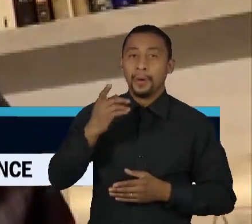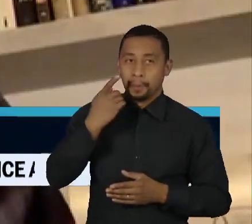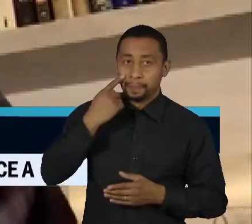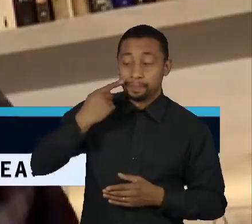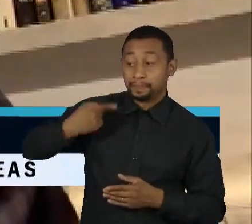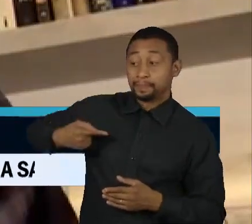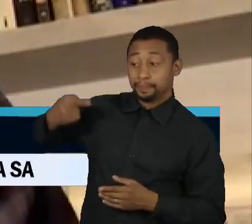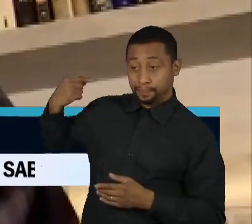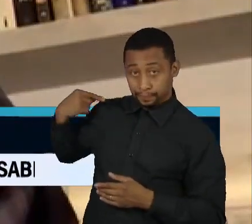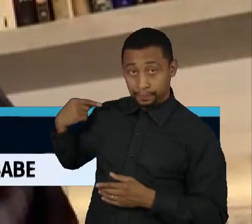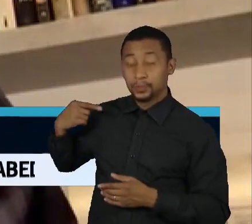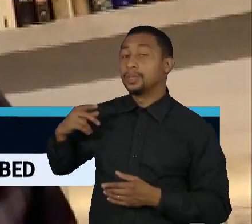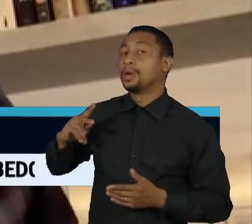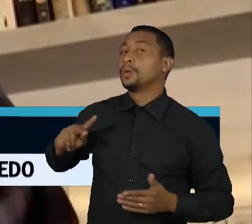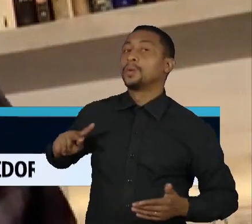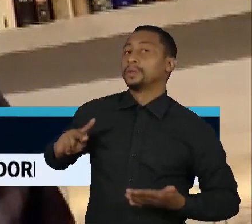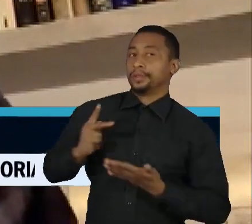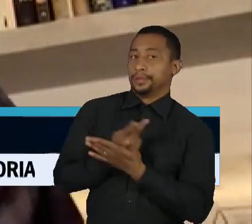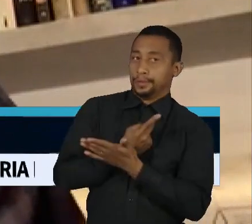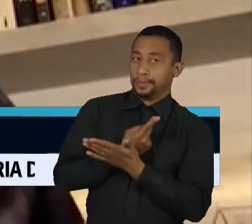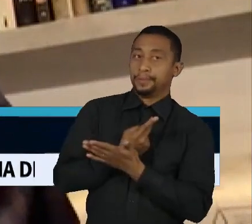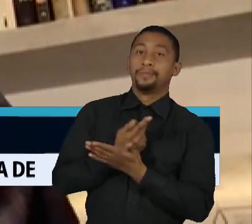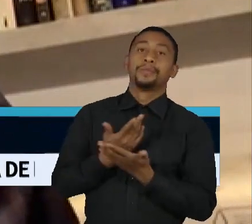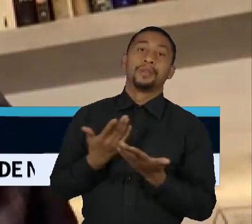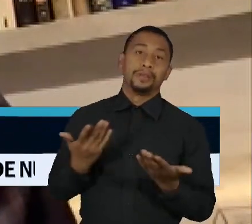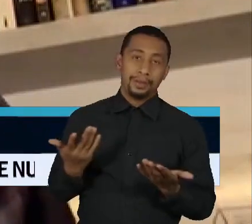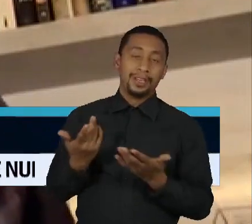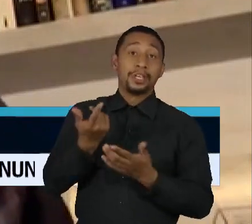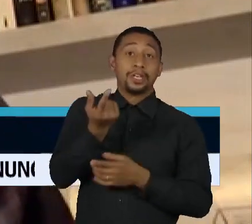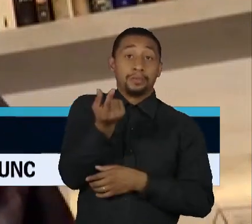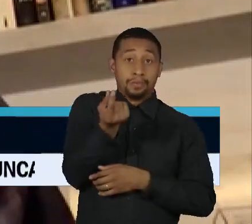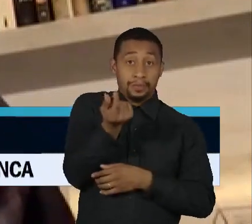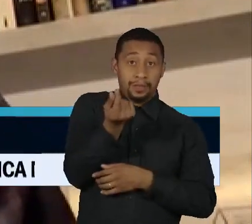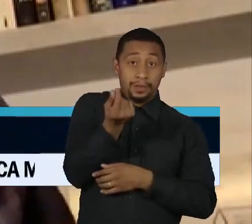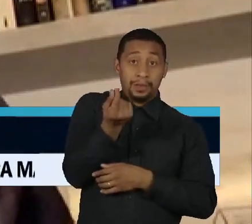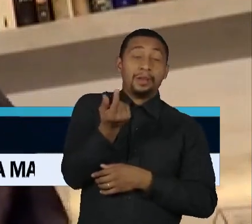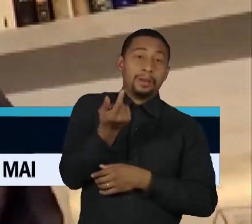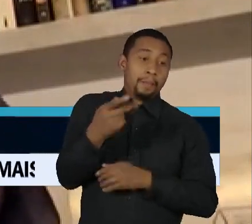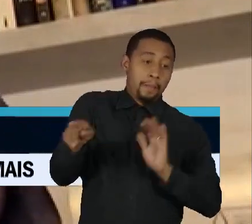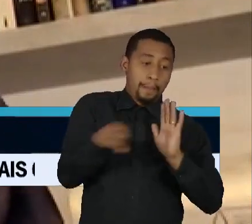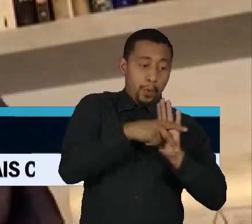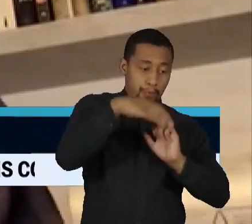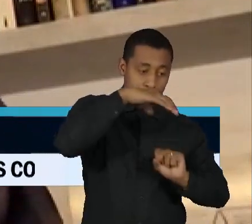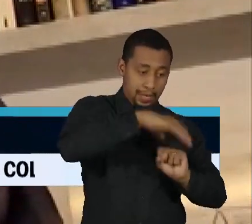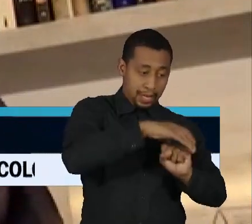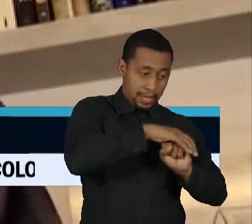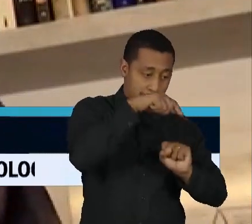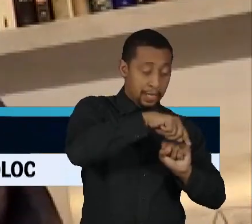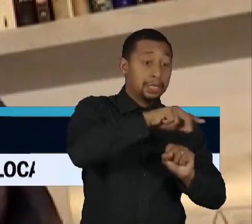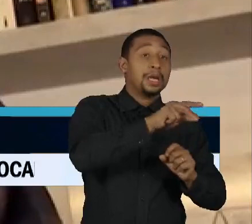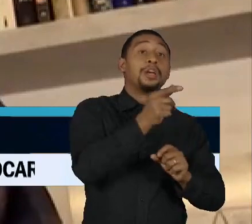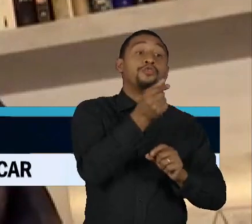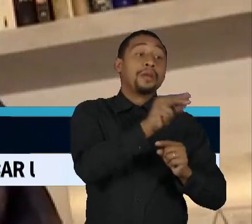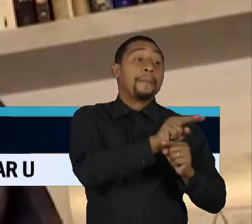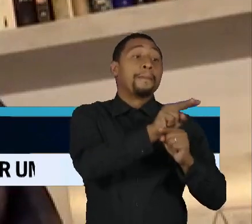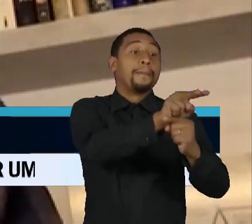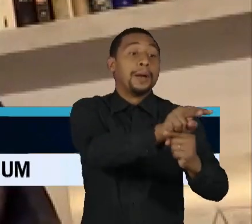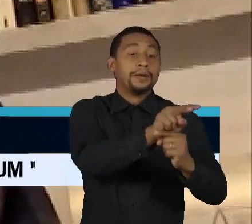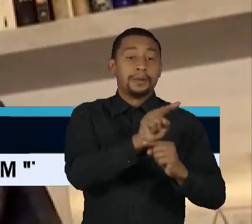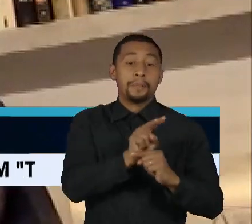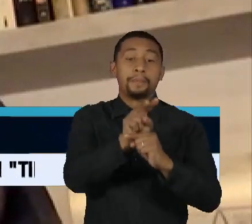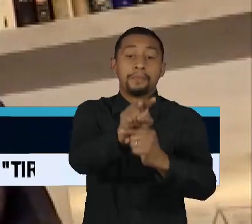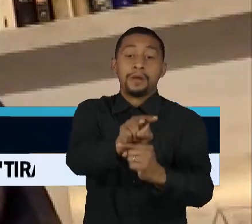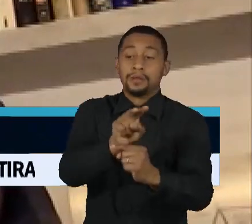que a gente aumentou o volume de empréstimos para o BNDES para financiar esse aumento